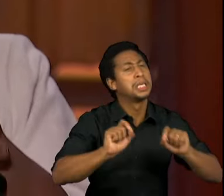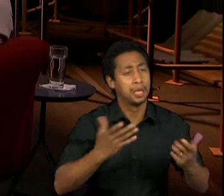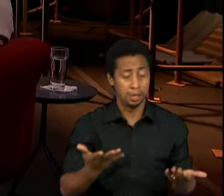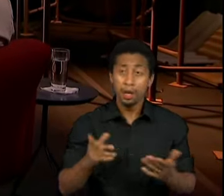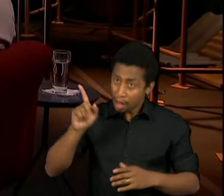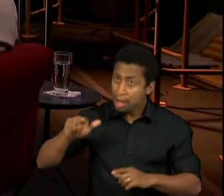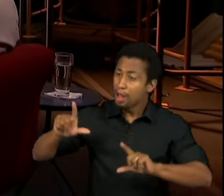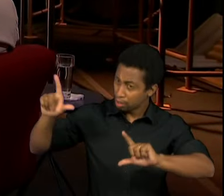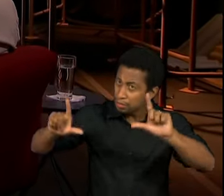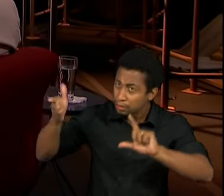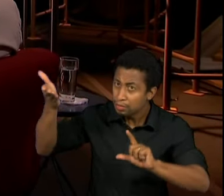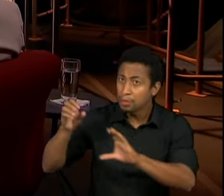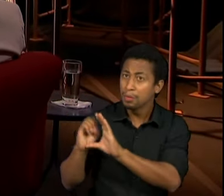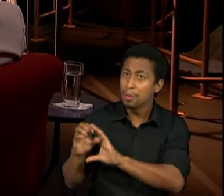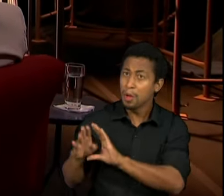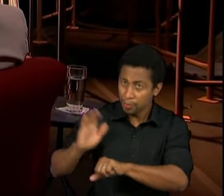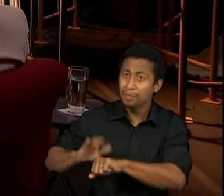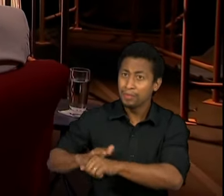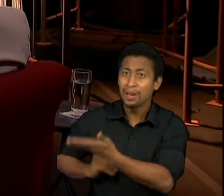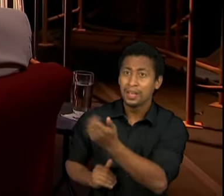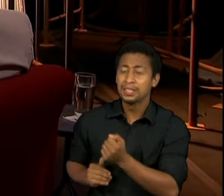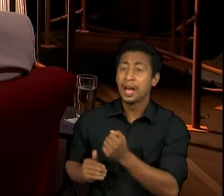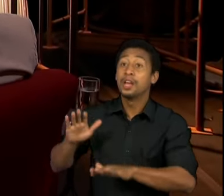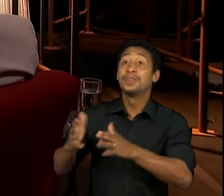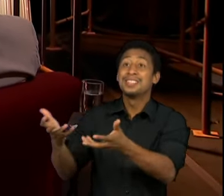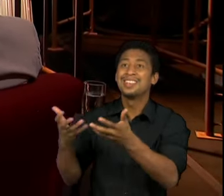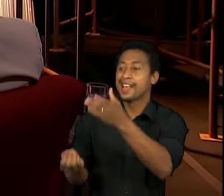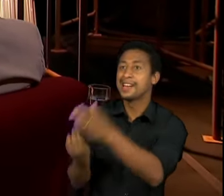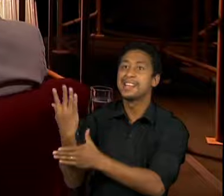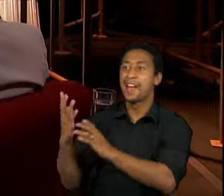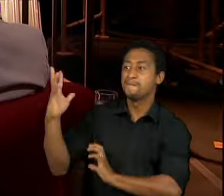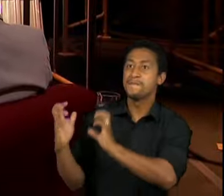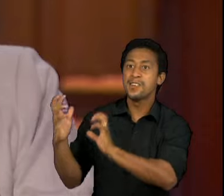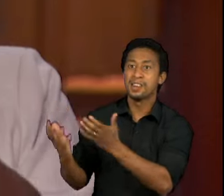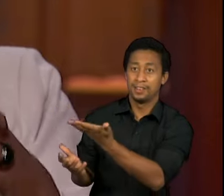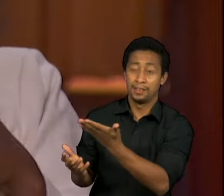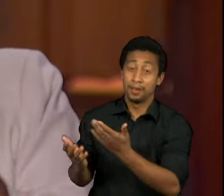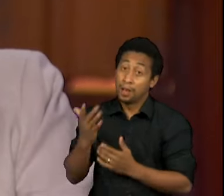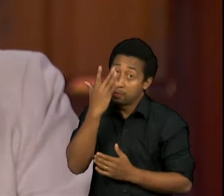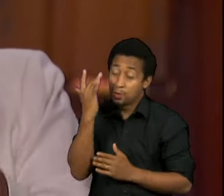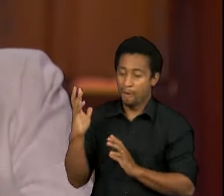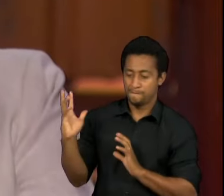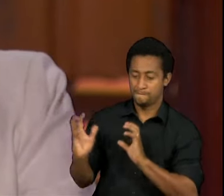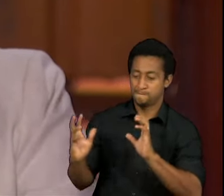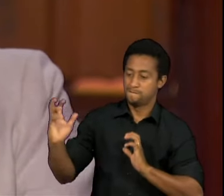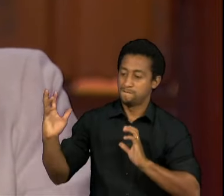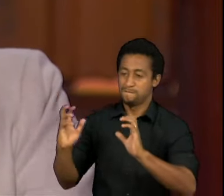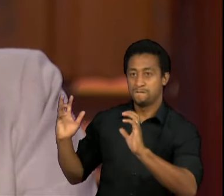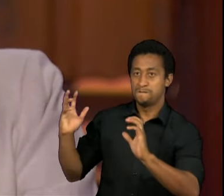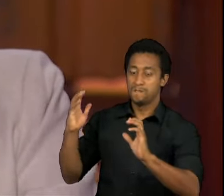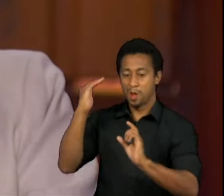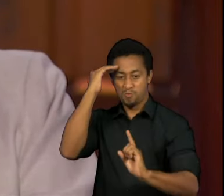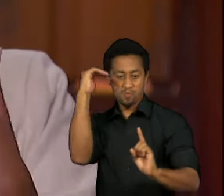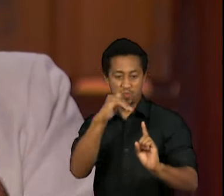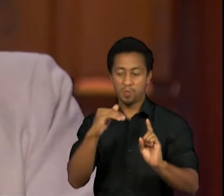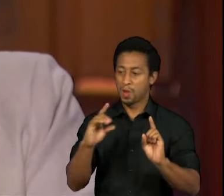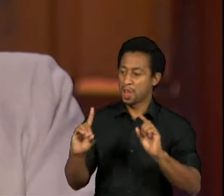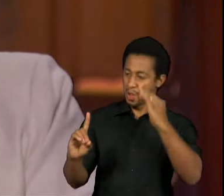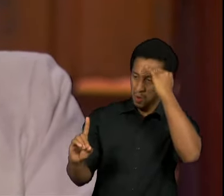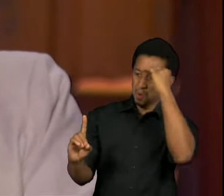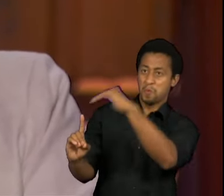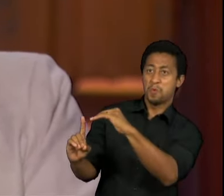fazer mesma treta aqui e aí as pessoas ficam brigando entre si ou só com pano os indivíduos que estão a lembro e